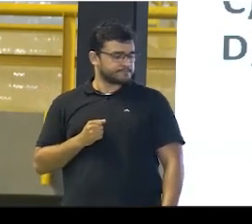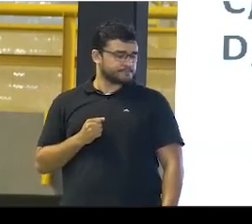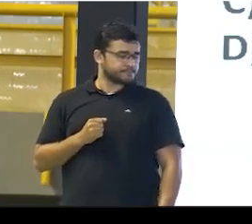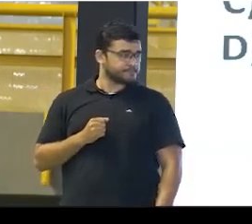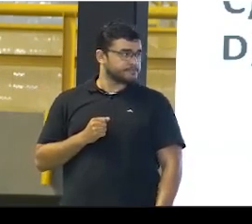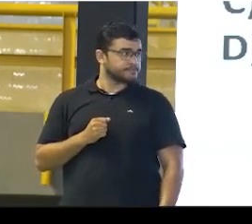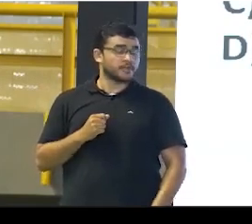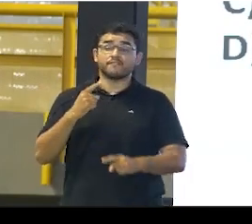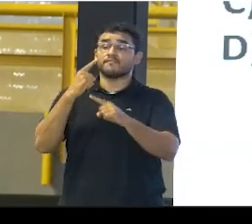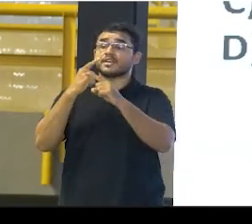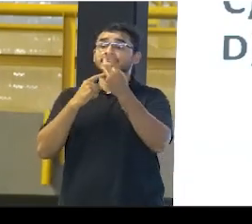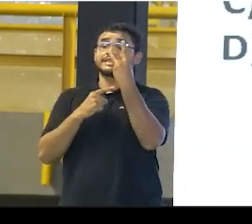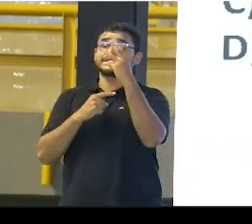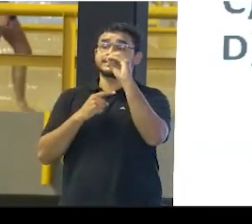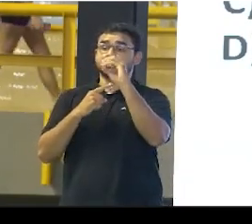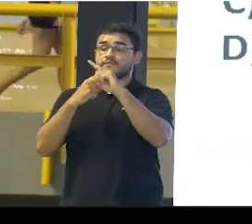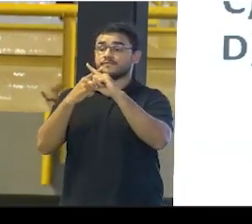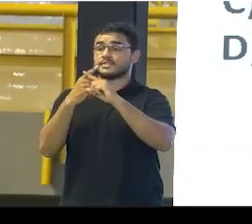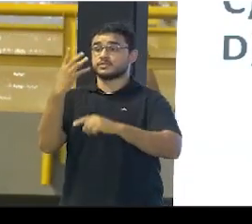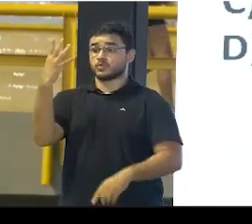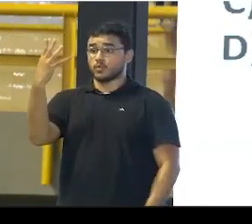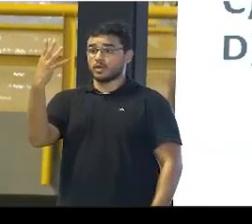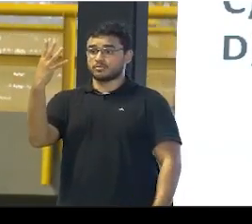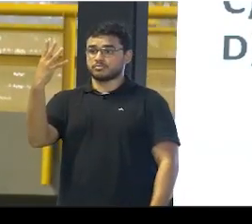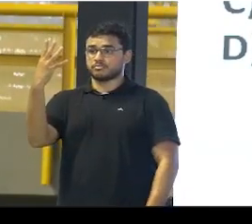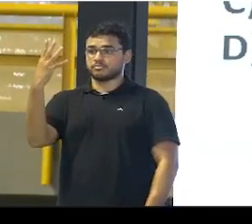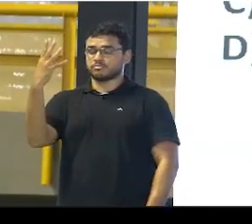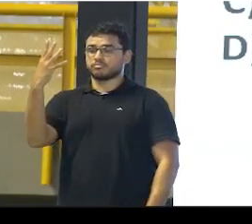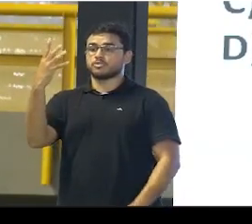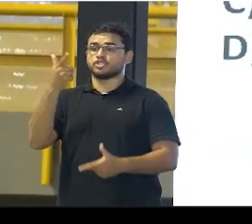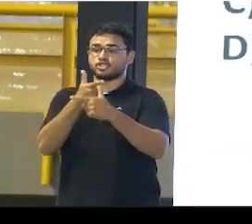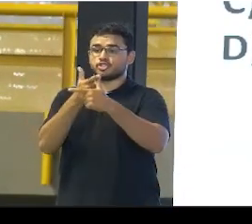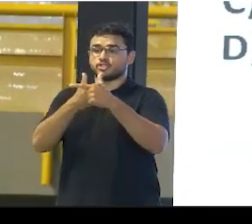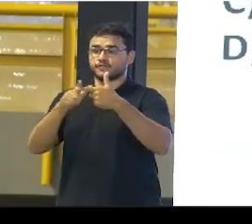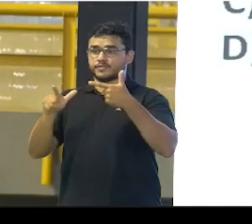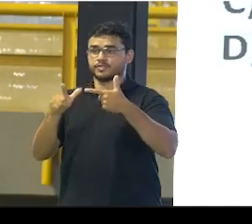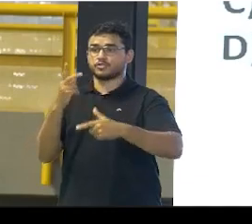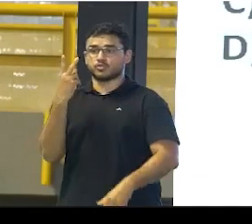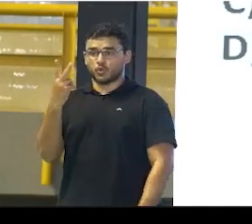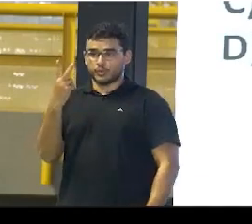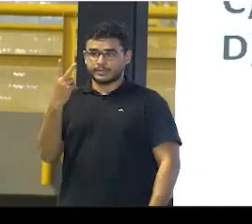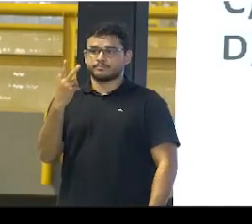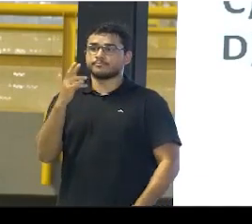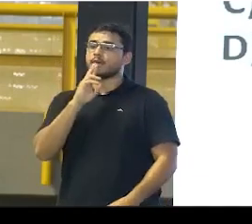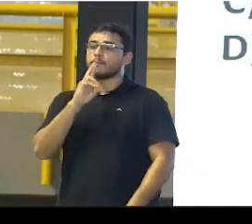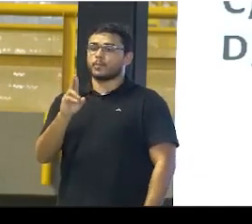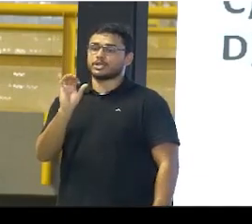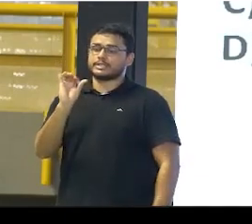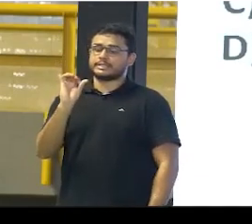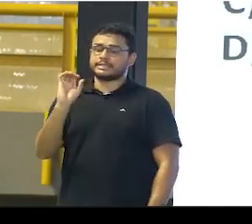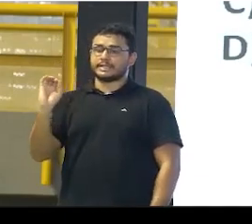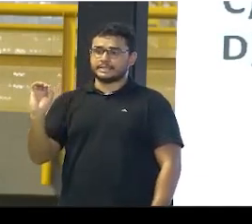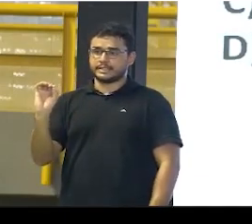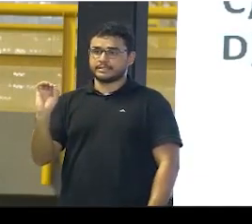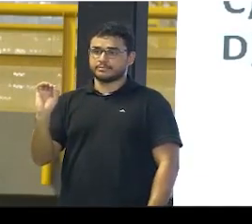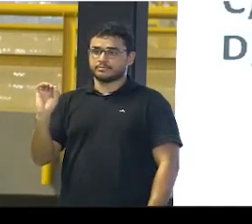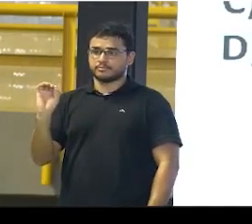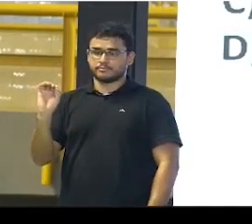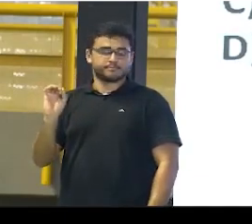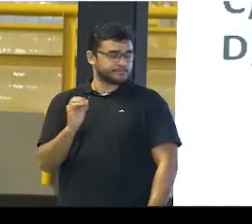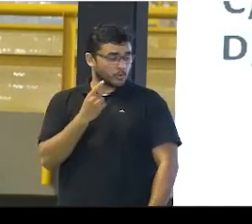Esse nosso salão aqui está quase lotado, mas não está lotado, ele está quase lotado. Como que eu faria